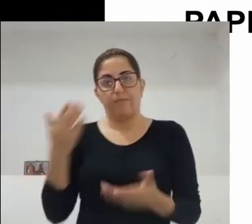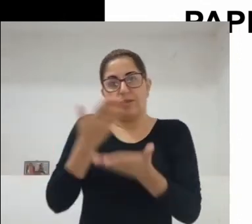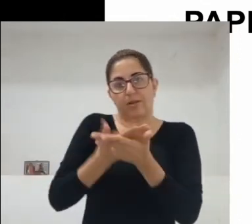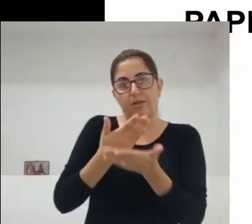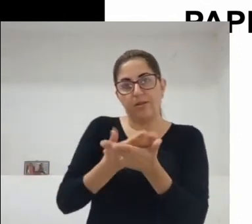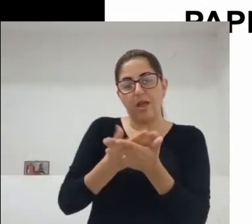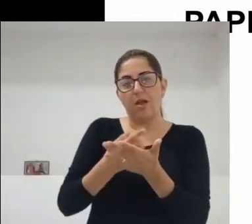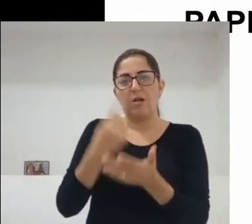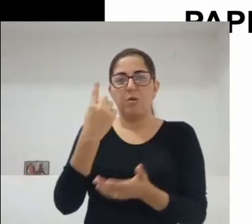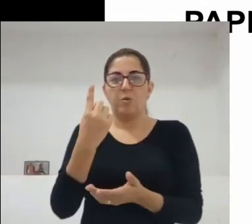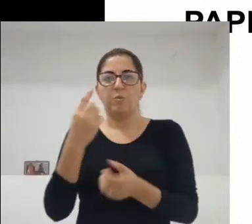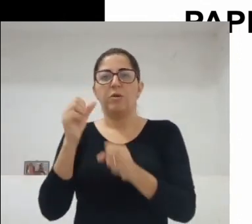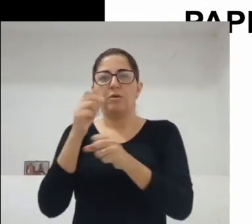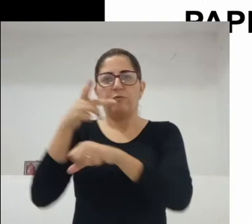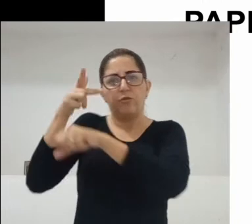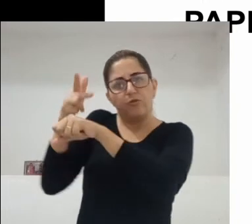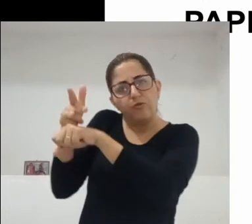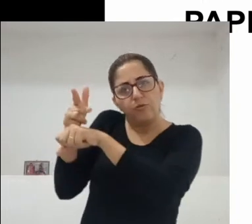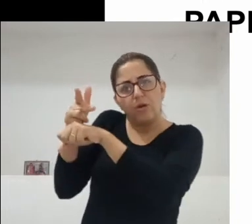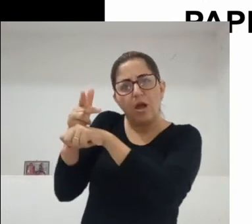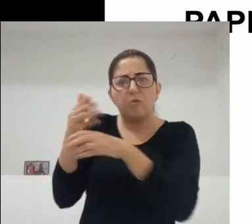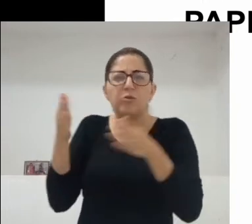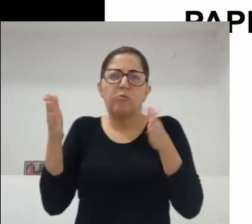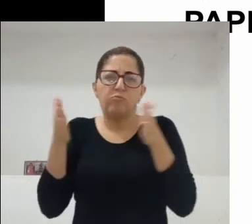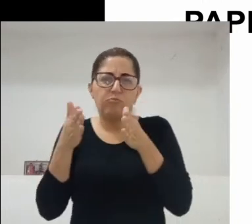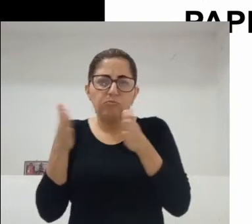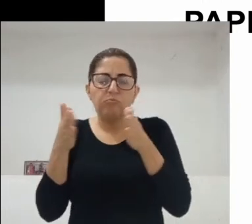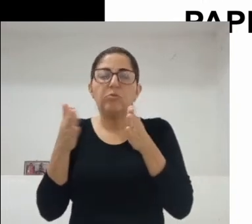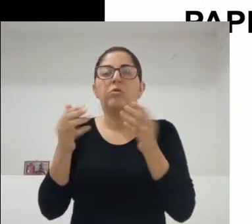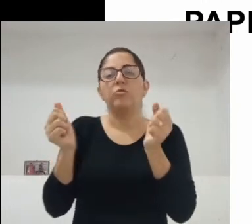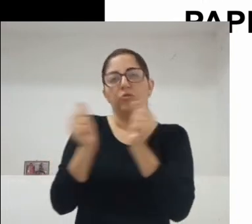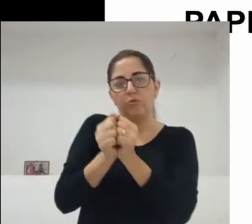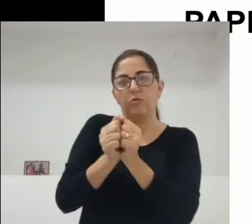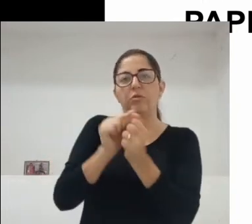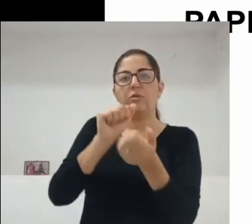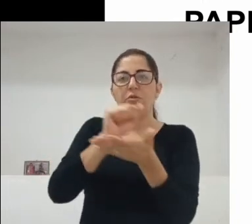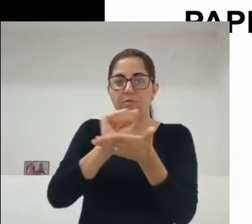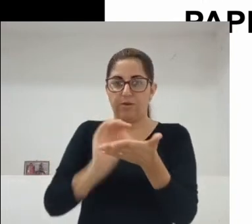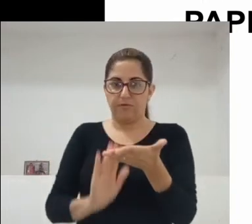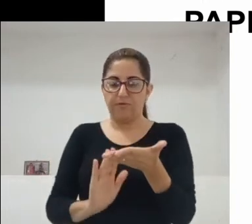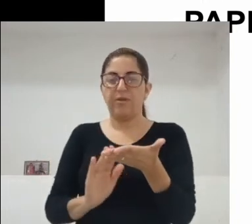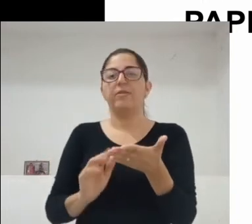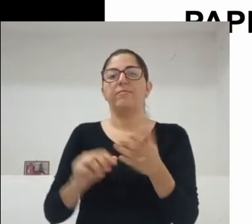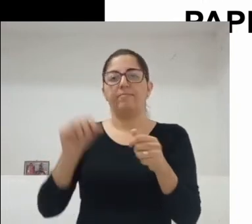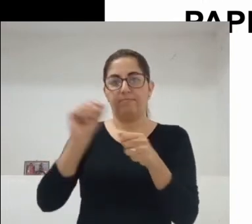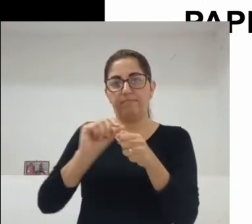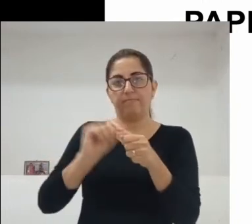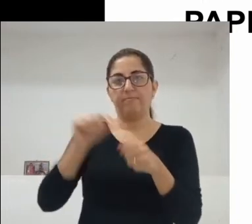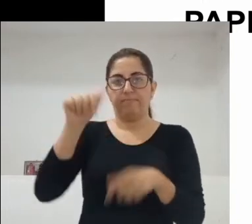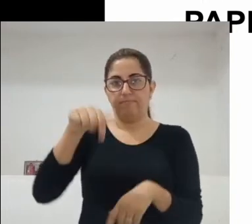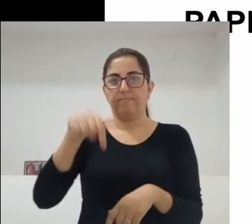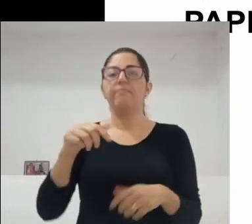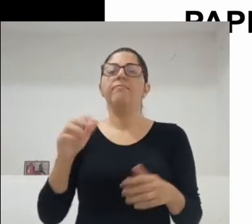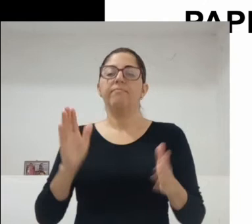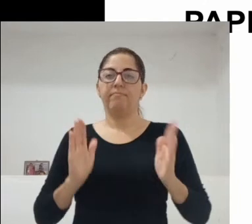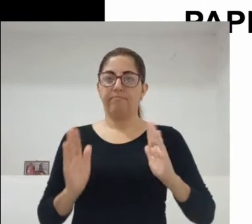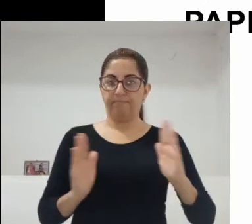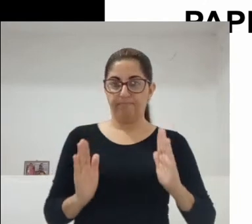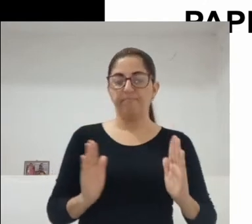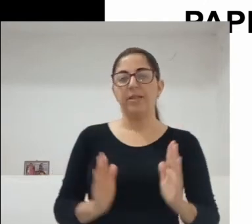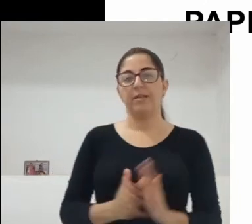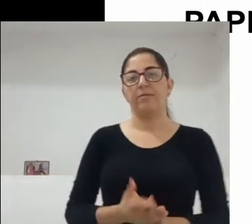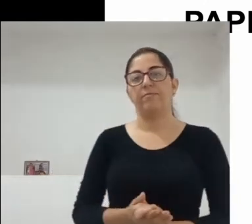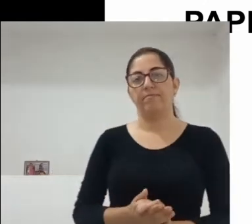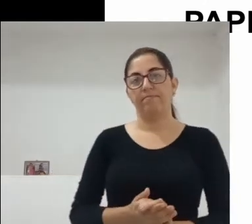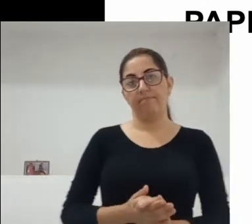aulas, uma videoaula, né, normalmente uma videoaula curta associada a alguma atividade para a gente fazer durante esse